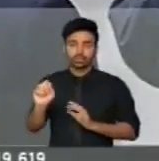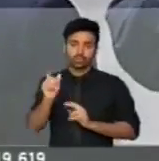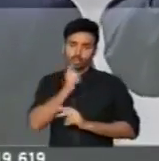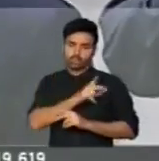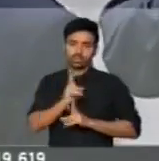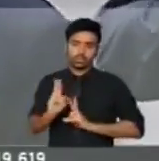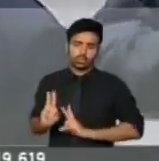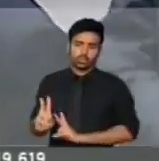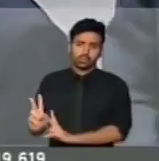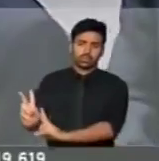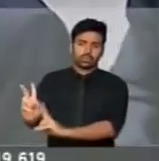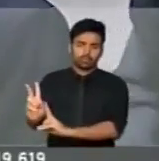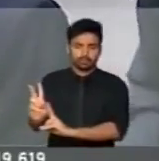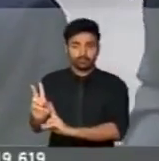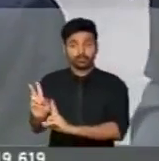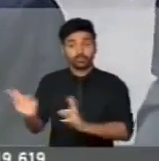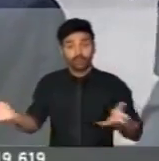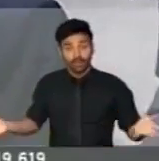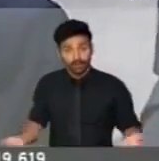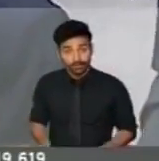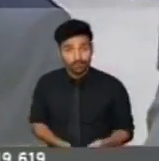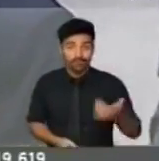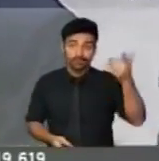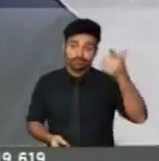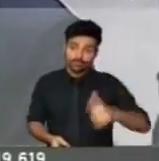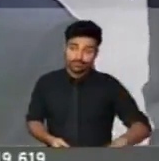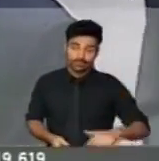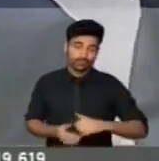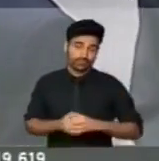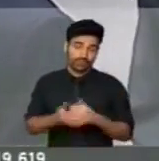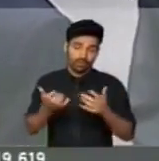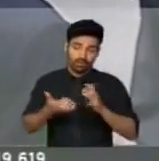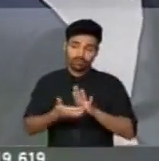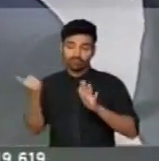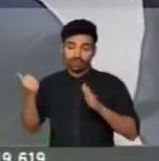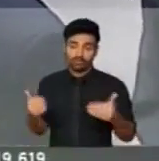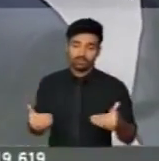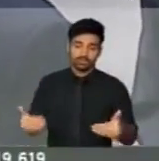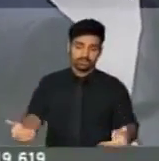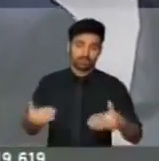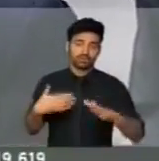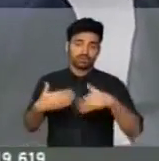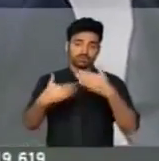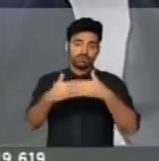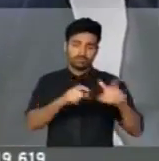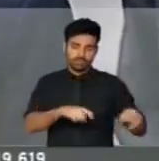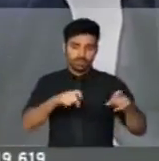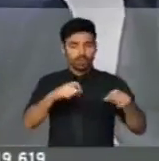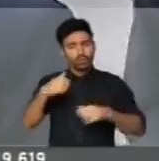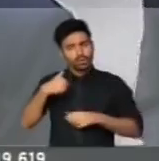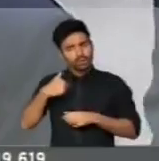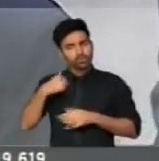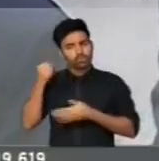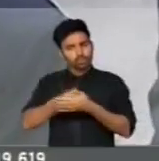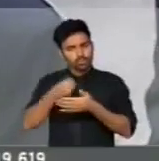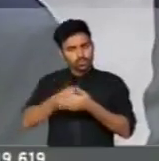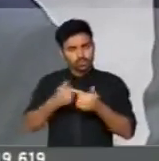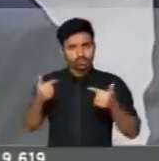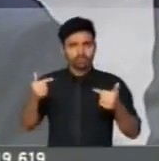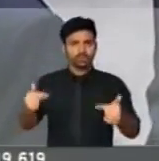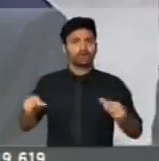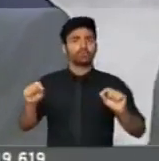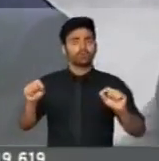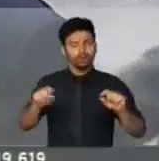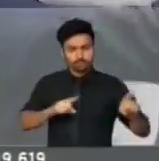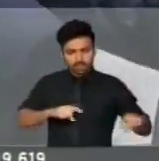mantê-lo. Agora, a novela se repete. Eu queria dizer aqui que vou lutar até o último minuto para que esse ministério